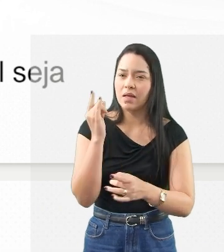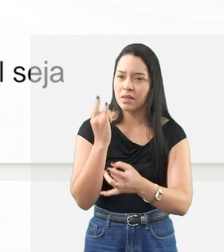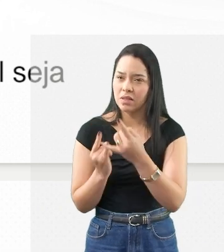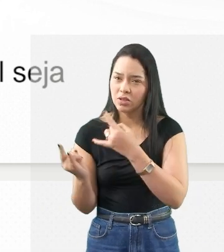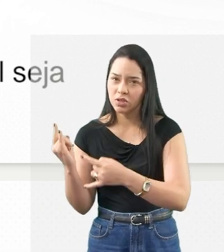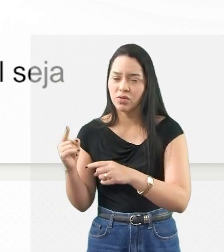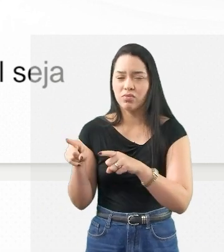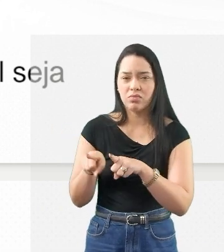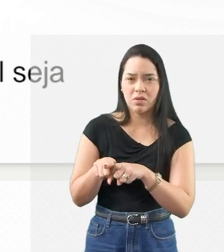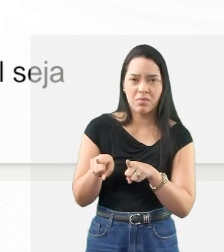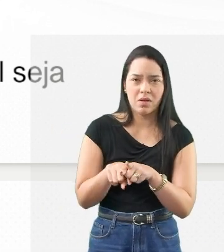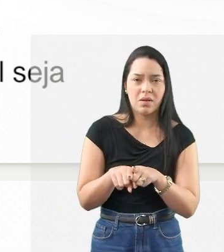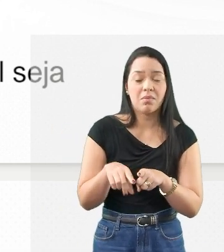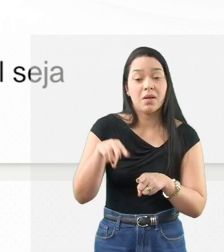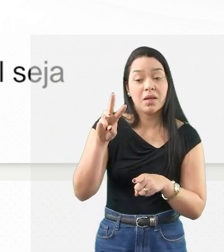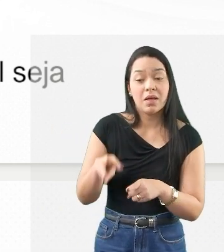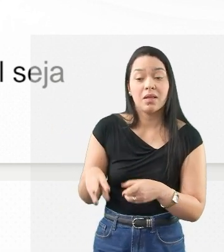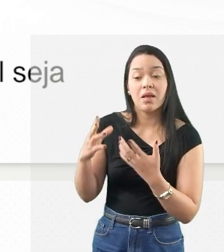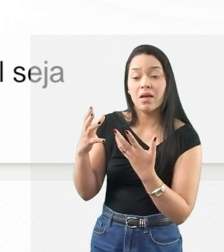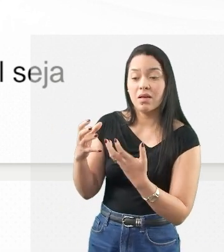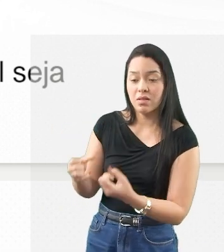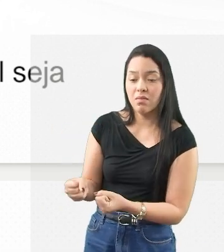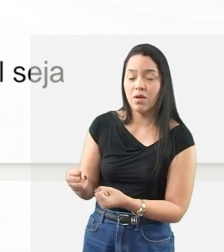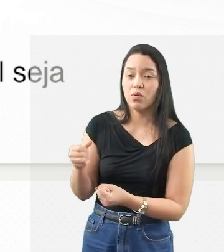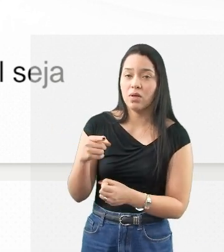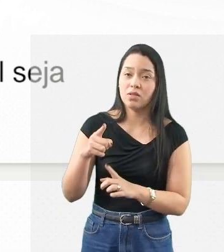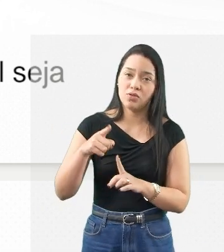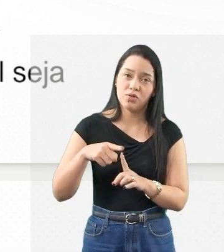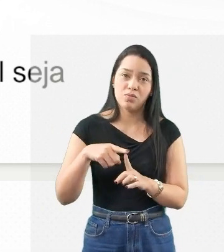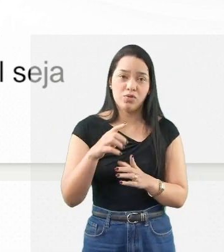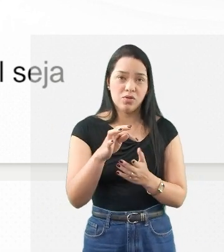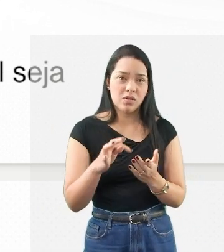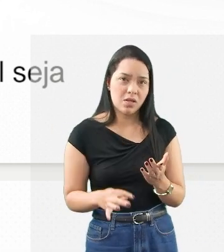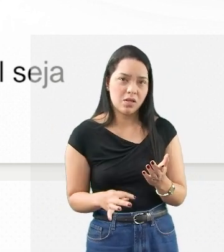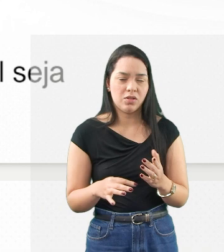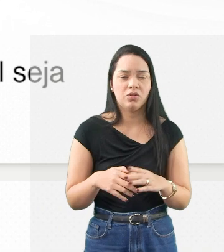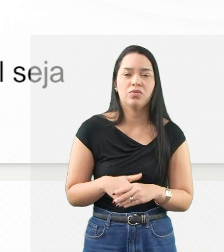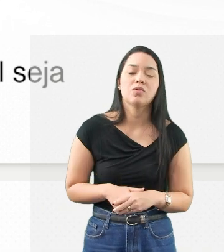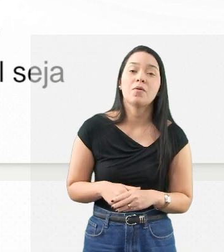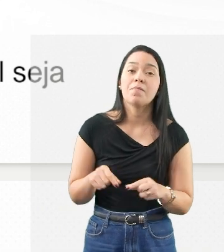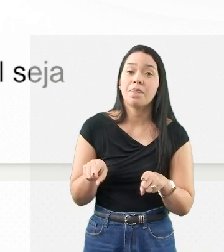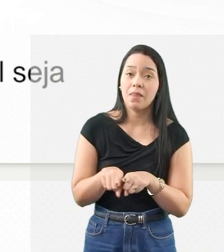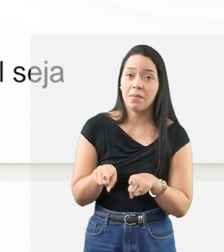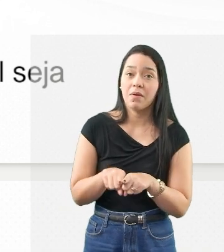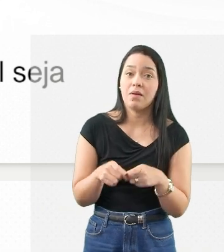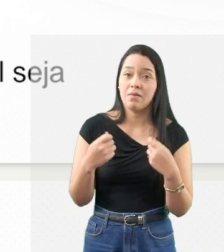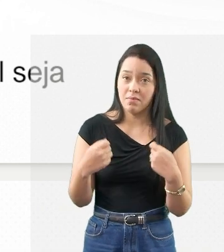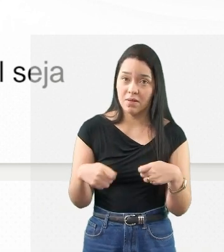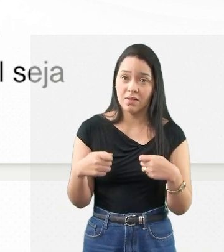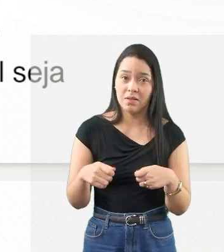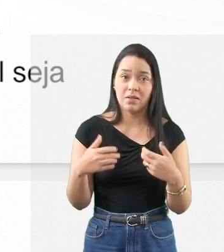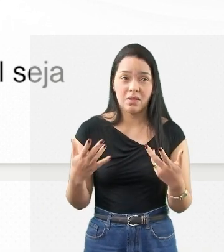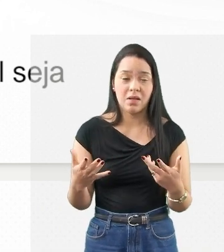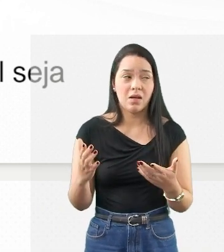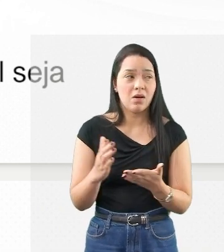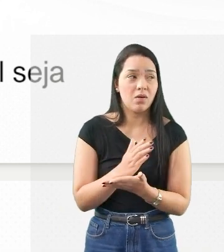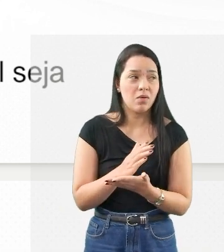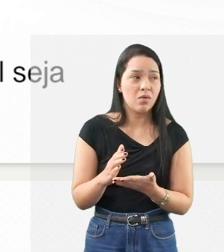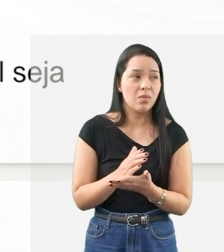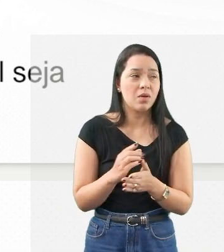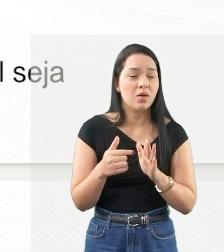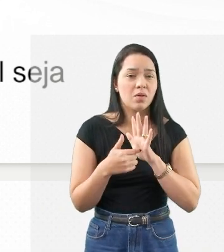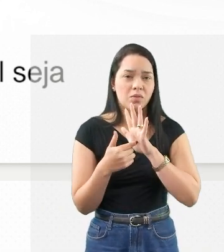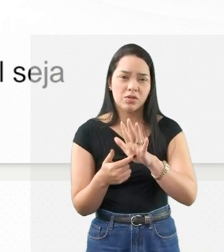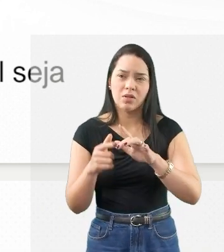atrativo para quem está recebendo esse tipo de texto. Até esse aspecto também precisa ser considerado. Eu vou colocar umas cores mais